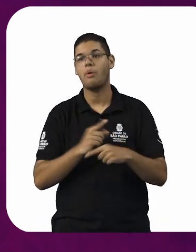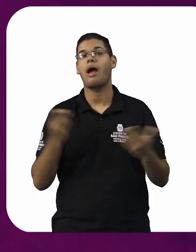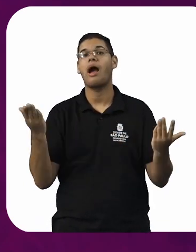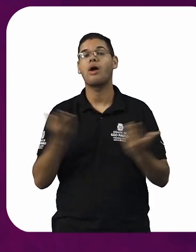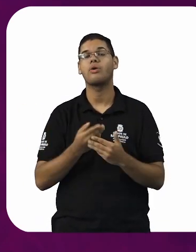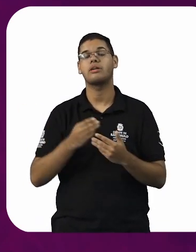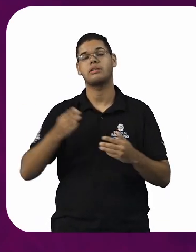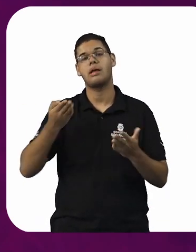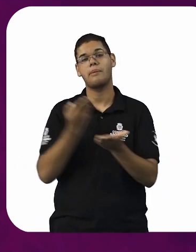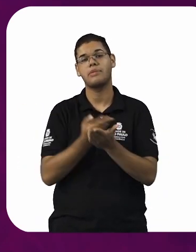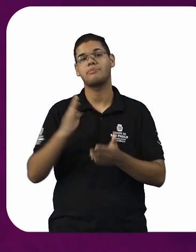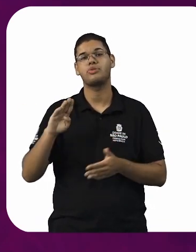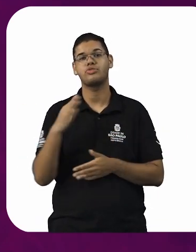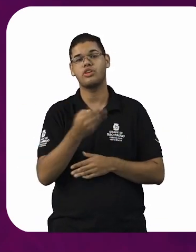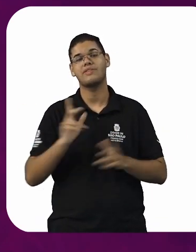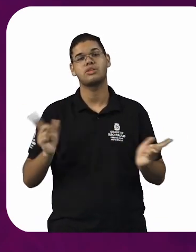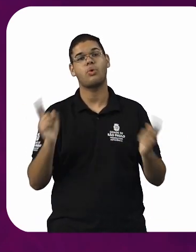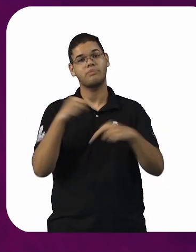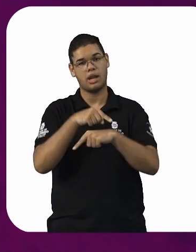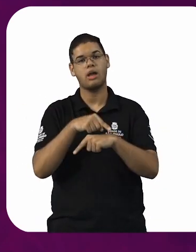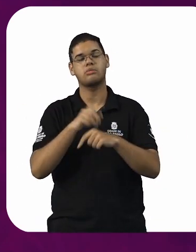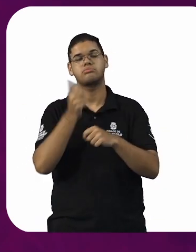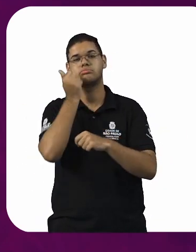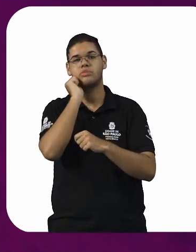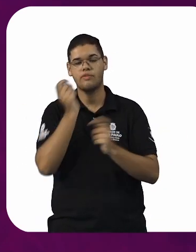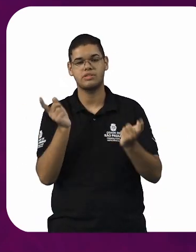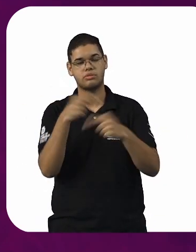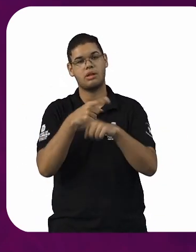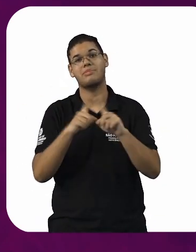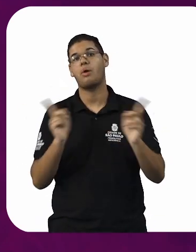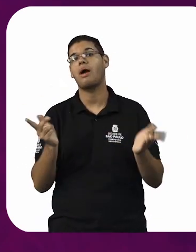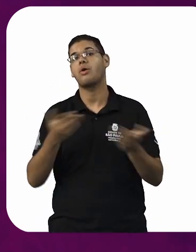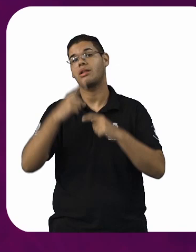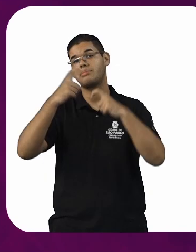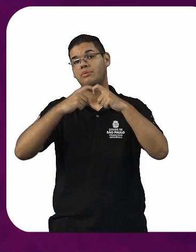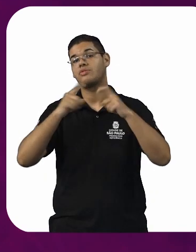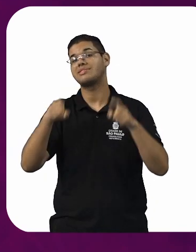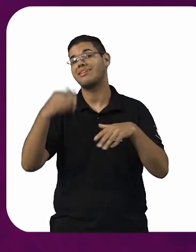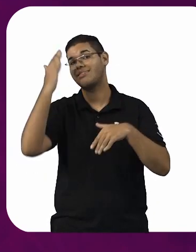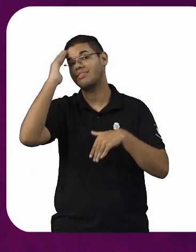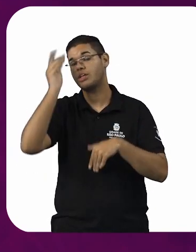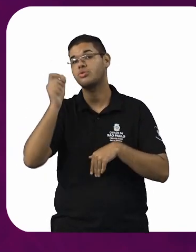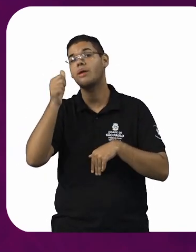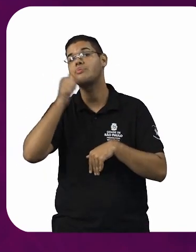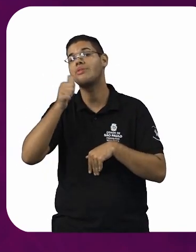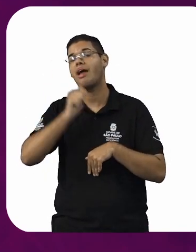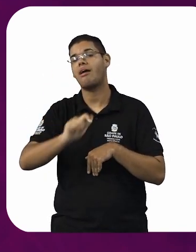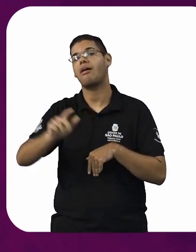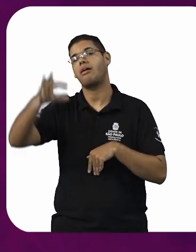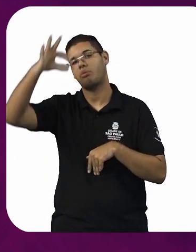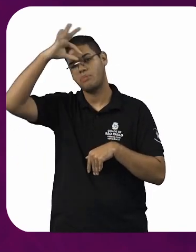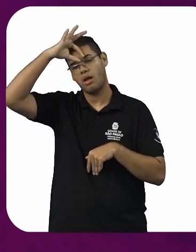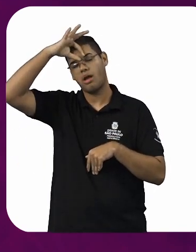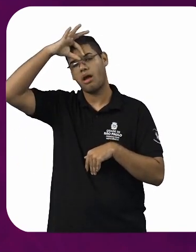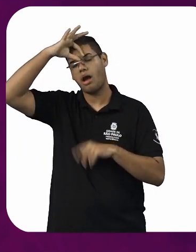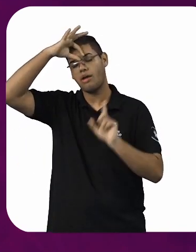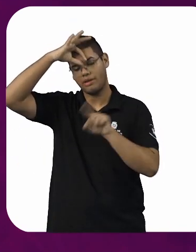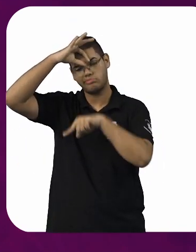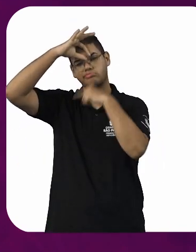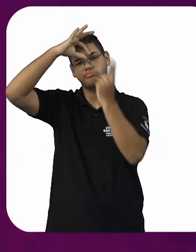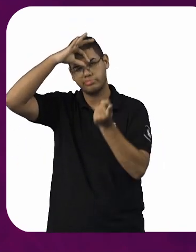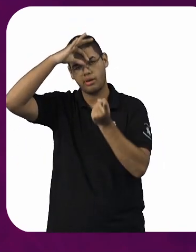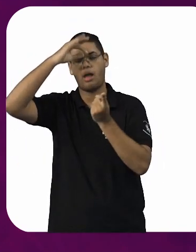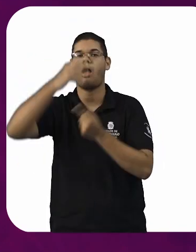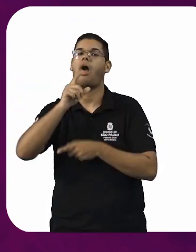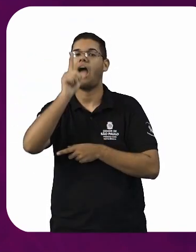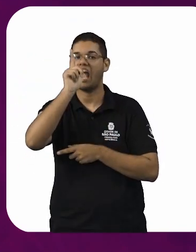contrário, na medicina, perdão, faziam o contrário. Mas não, se entende como mulher, mulher transexual. Se entende como homem,